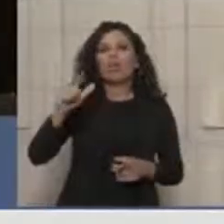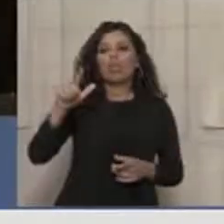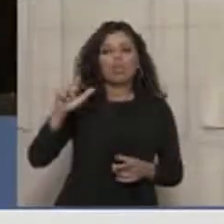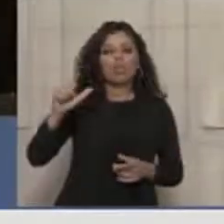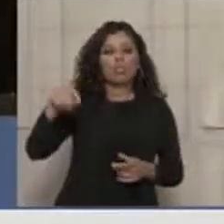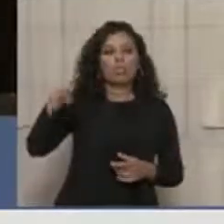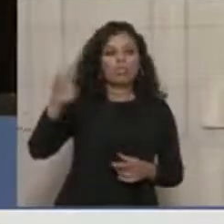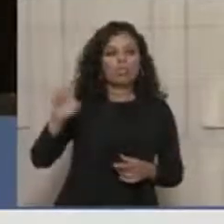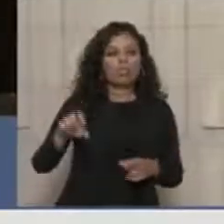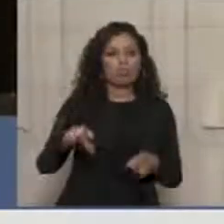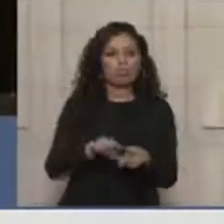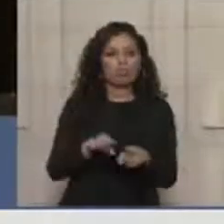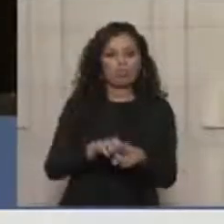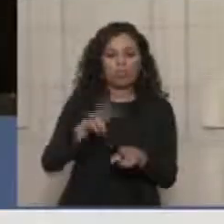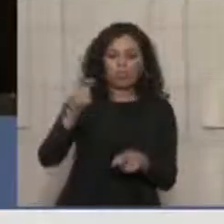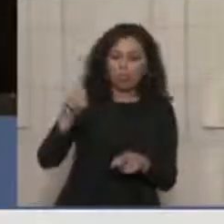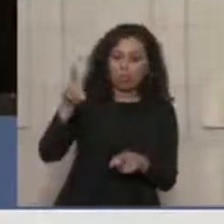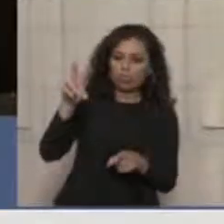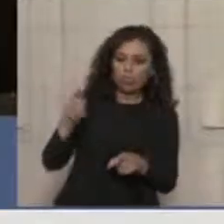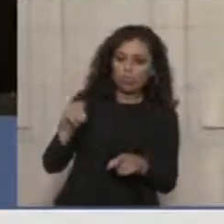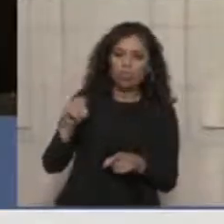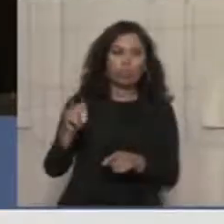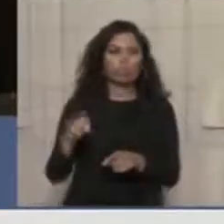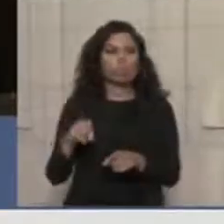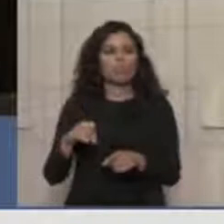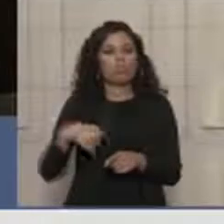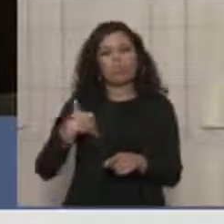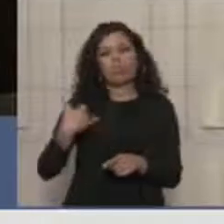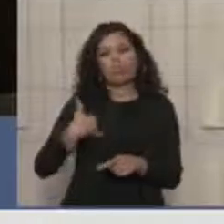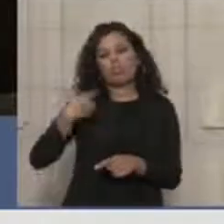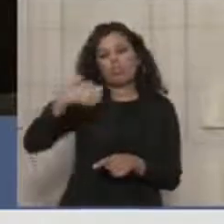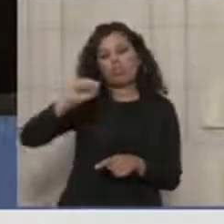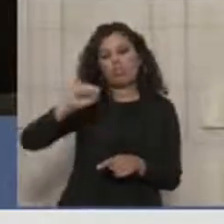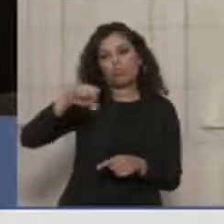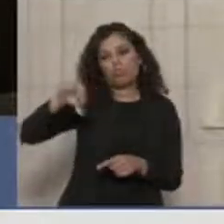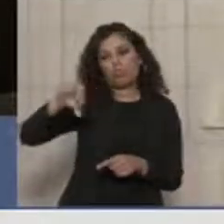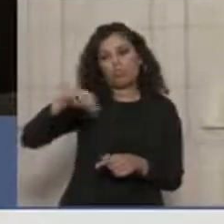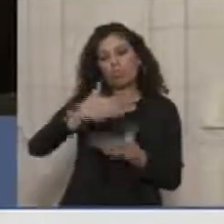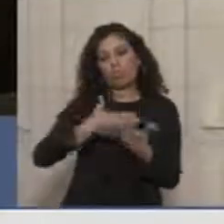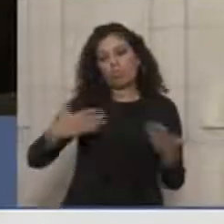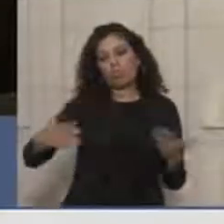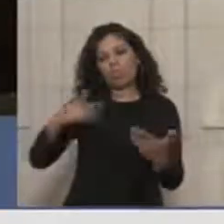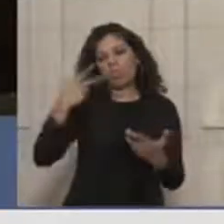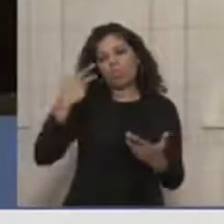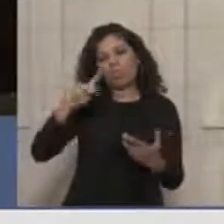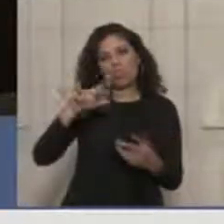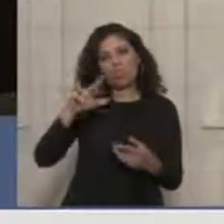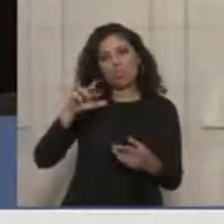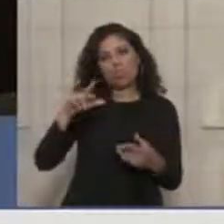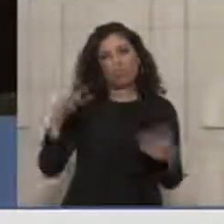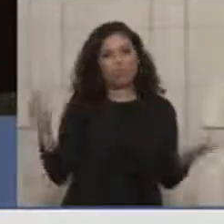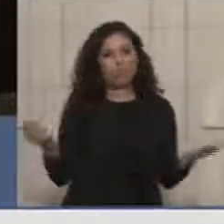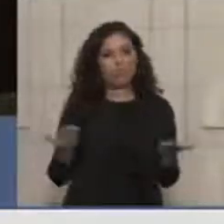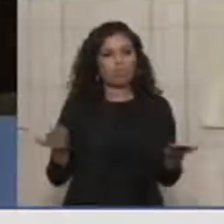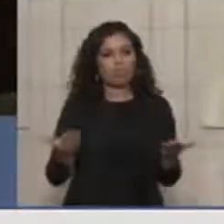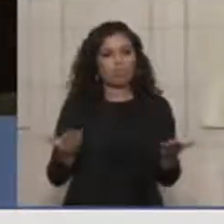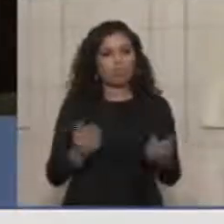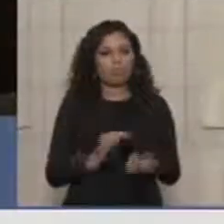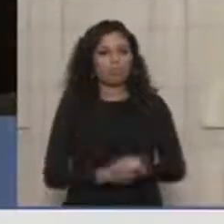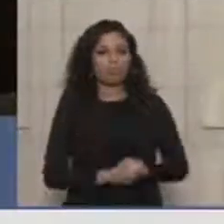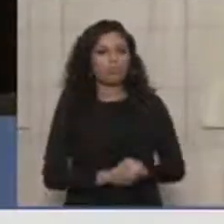José Antunes Gonçalves, que aos seus 89 anos perde um irmão nesse momento. Senhor